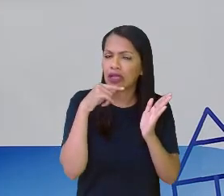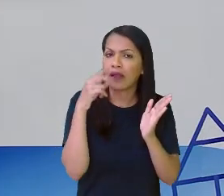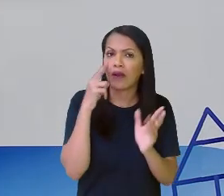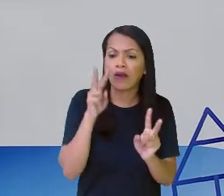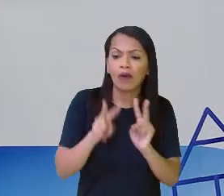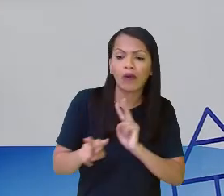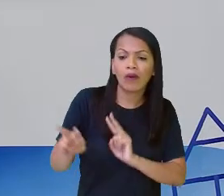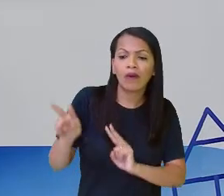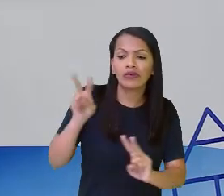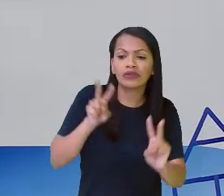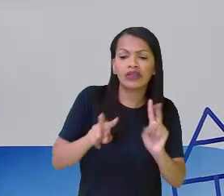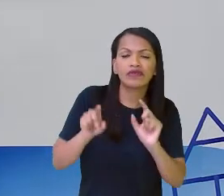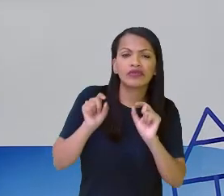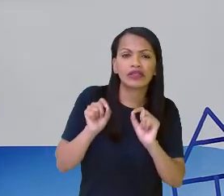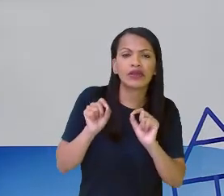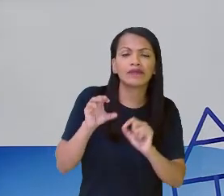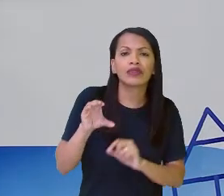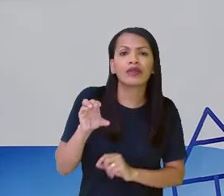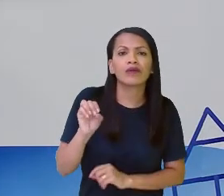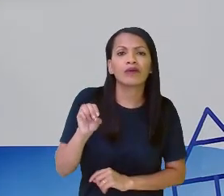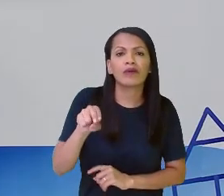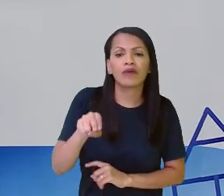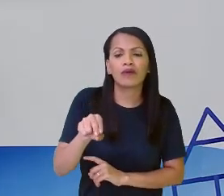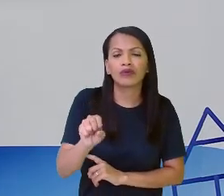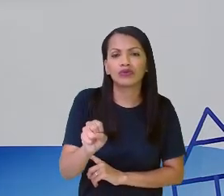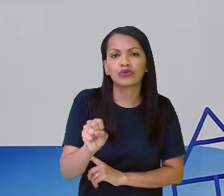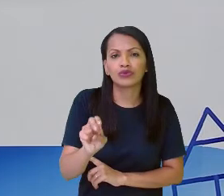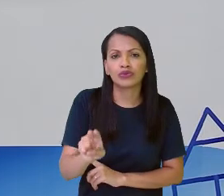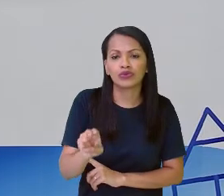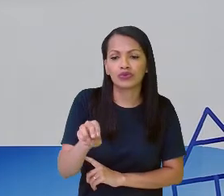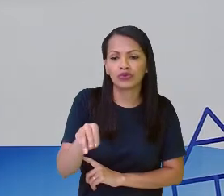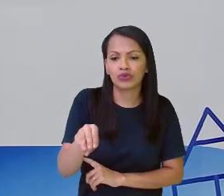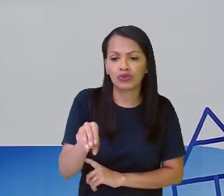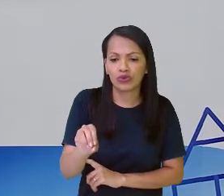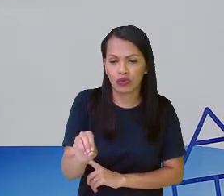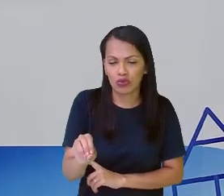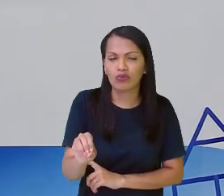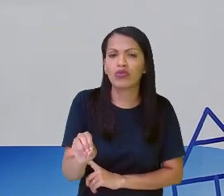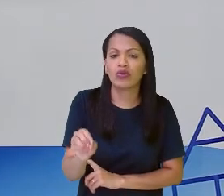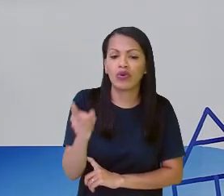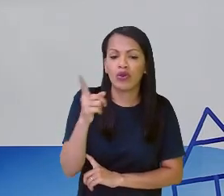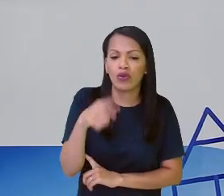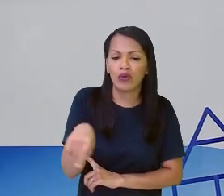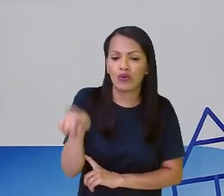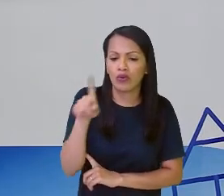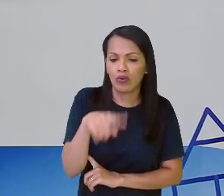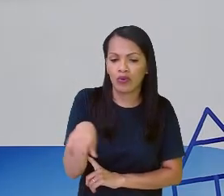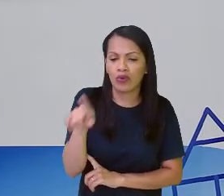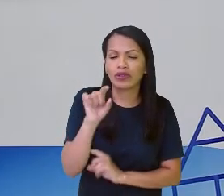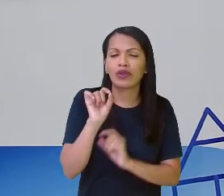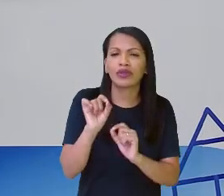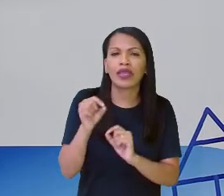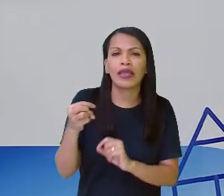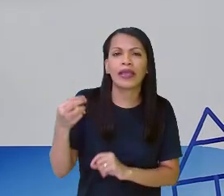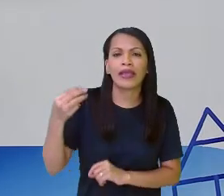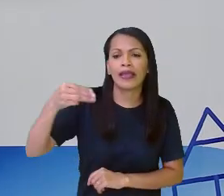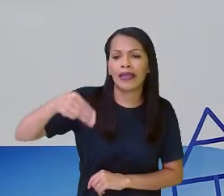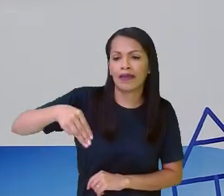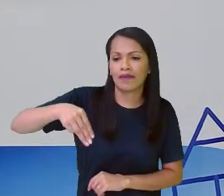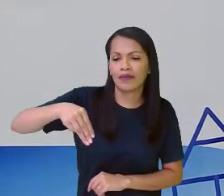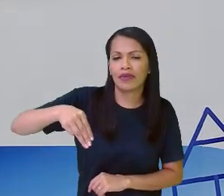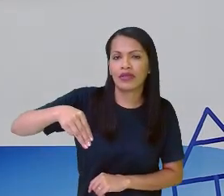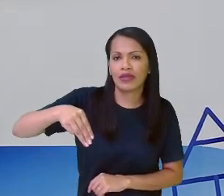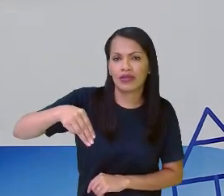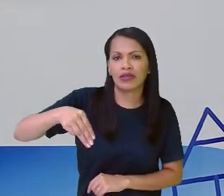observa o consumo. Lá, ele vai estar em metros cúbicos. A gente está falando